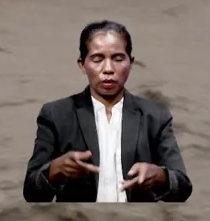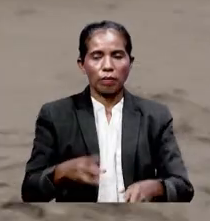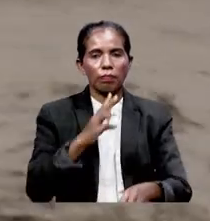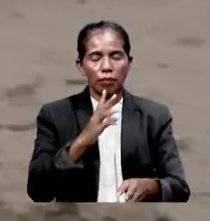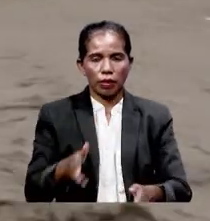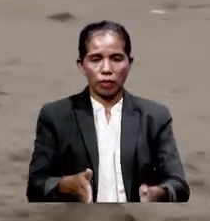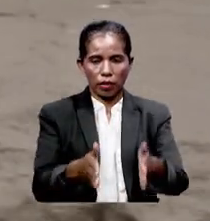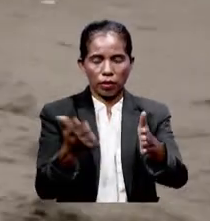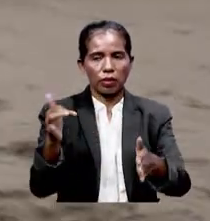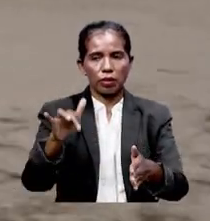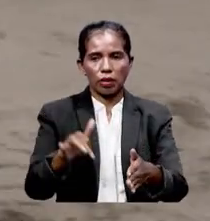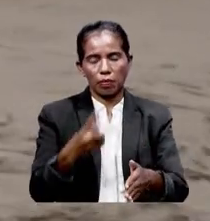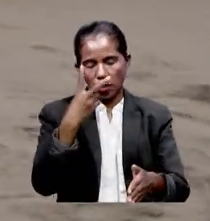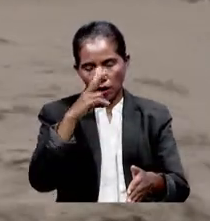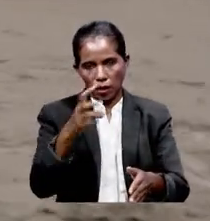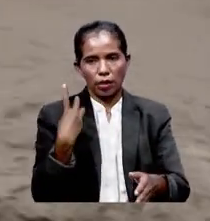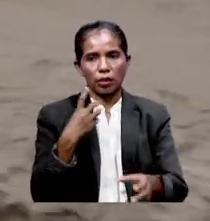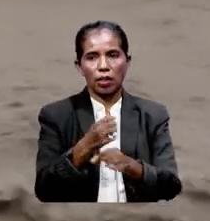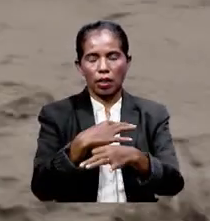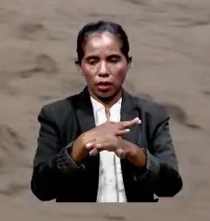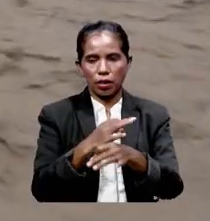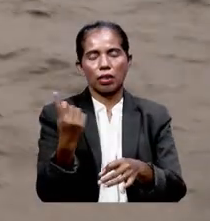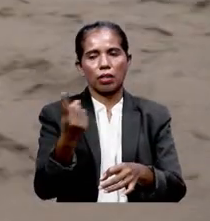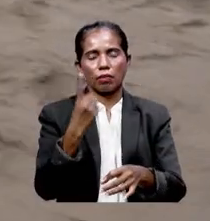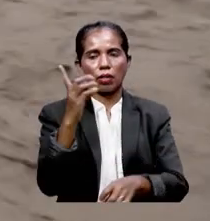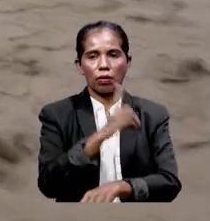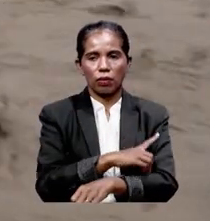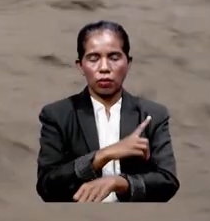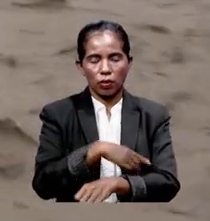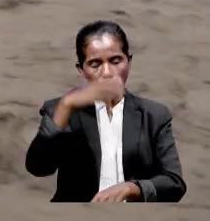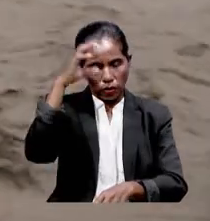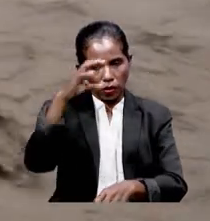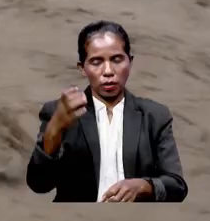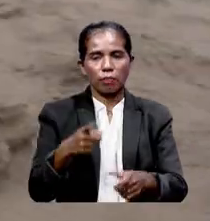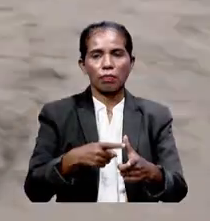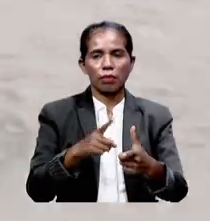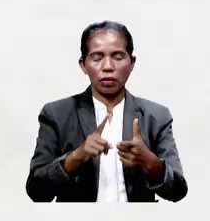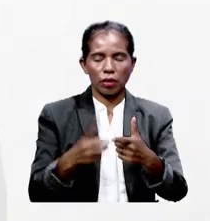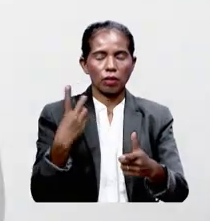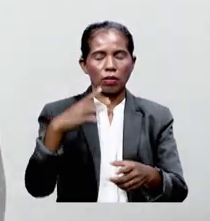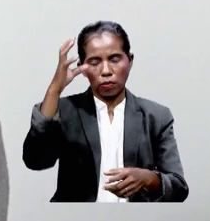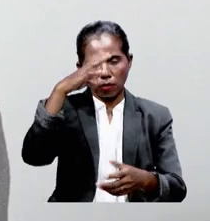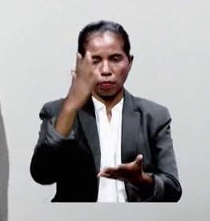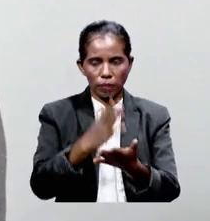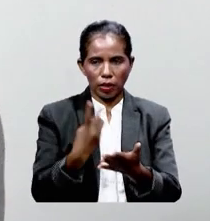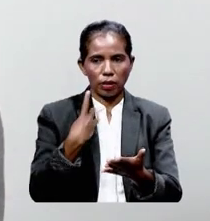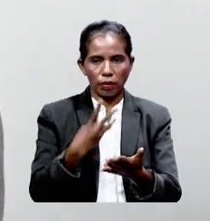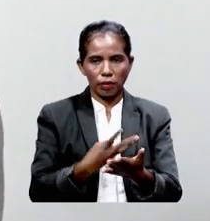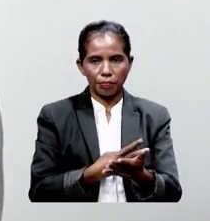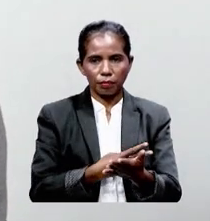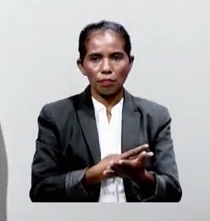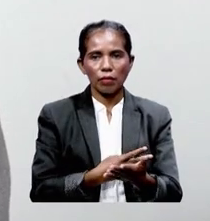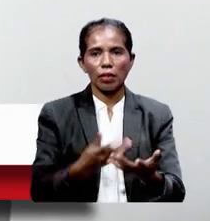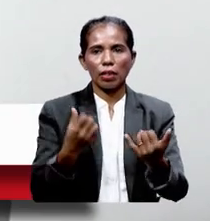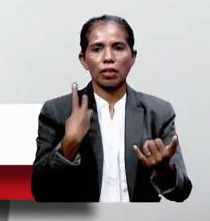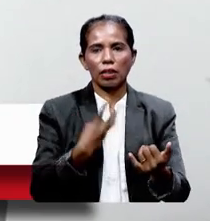Normalização e minha era assim, né? Ita normaliza ela, lor udan turun mai, depois udan para, tem que normaliza, tamba. Por enquanto agora,